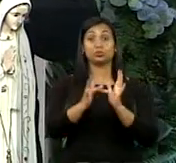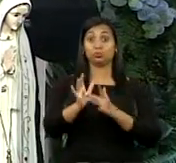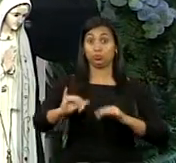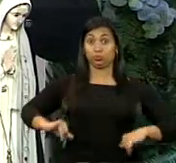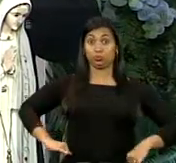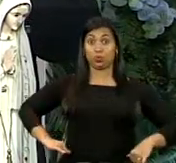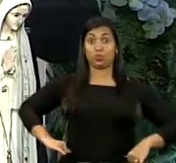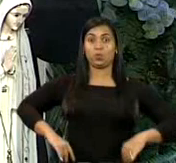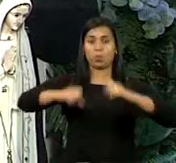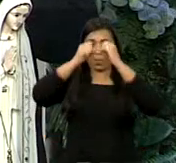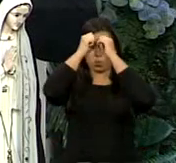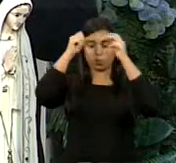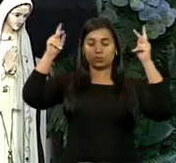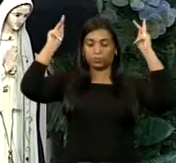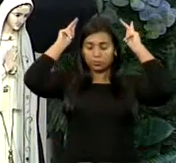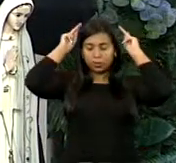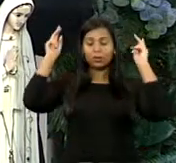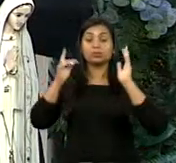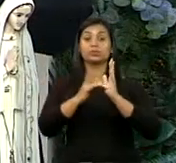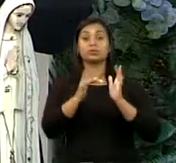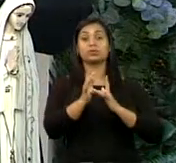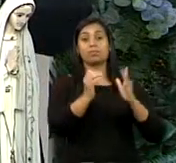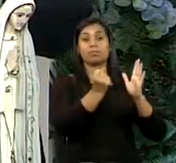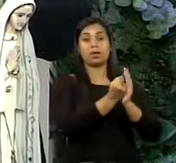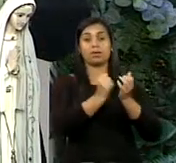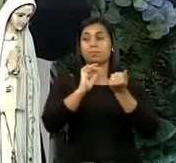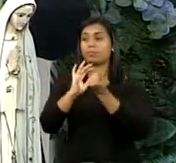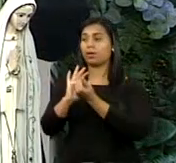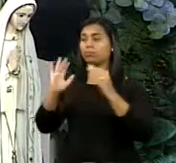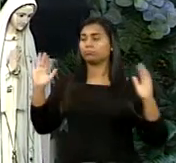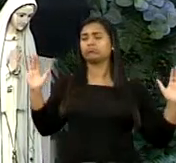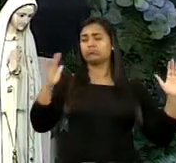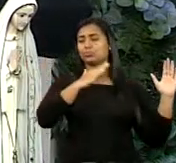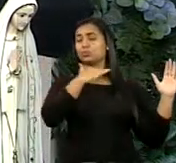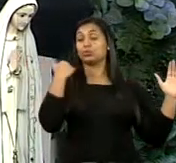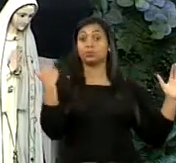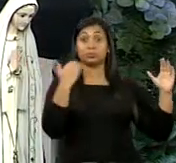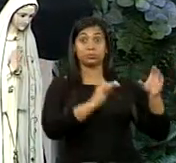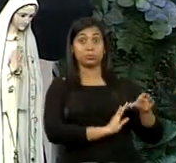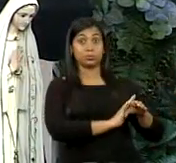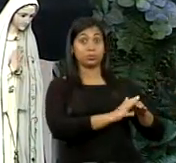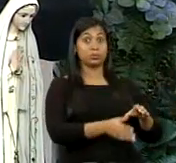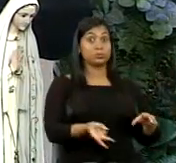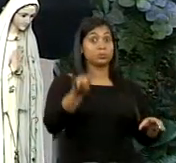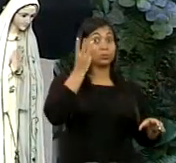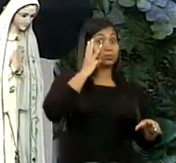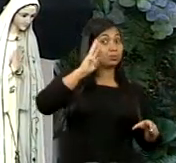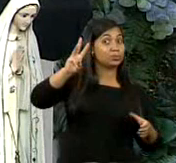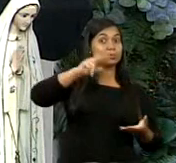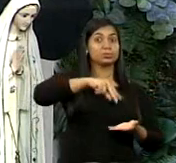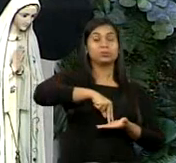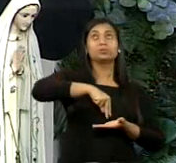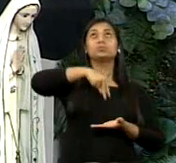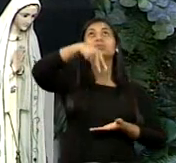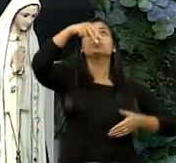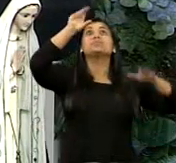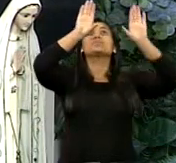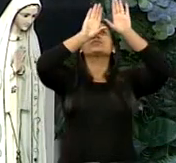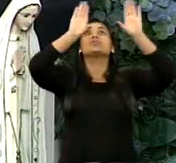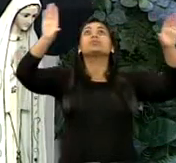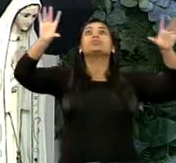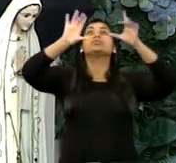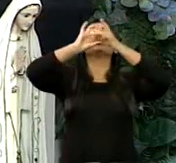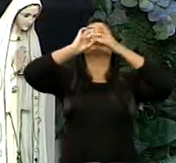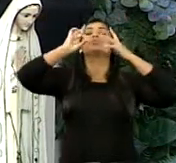Maria, padeceu sob Pôncio Pilatos, foi crucificado, morto e sepultado, desceu à mansão dos mortos, ressuscitou ao